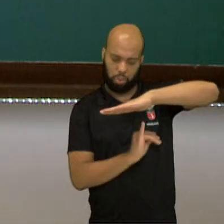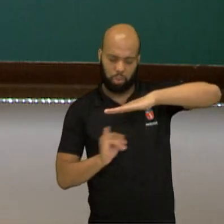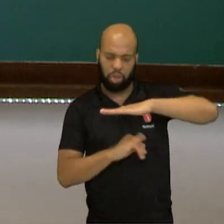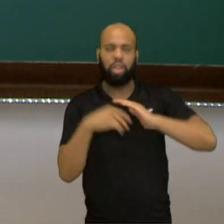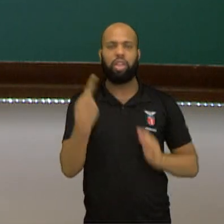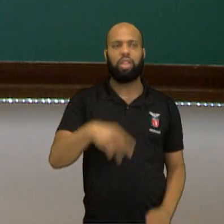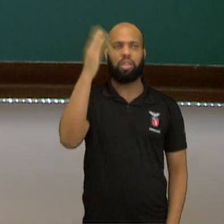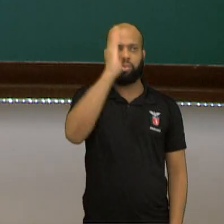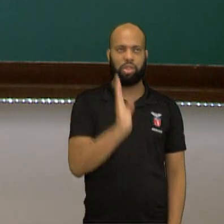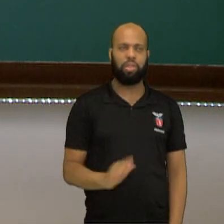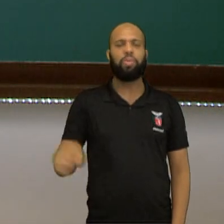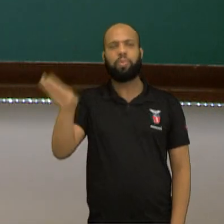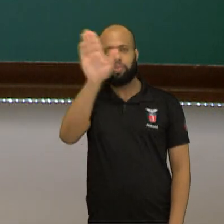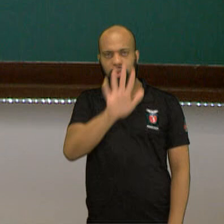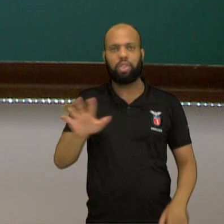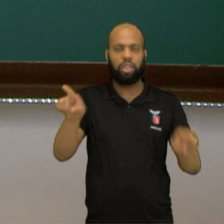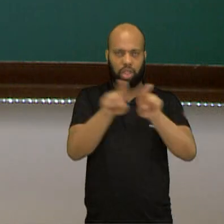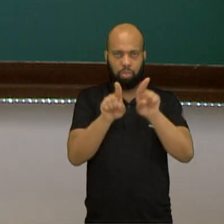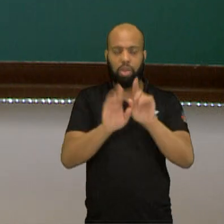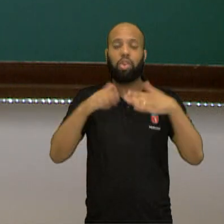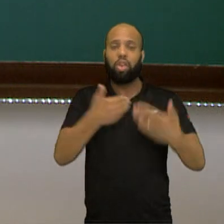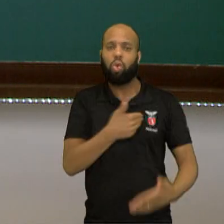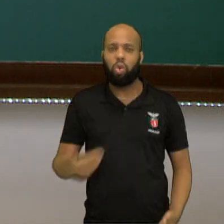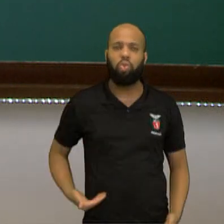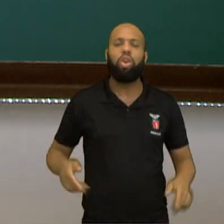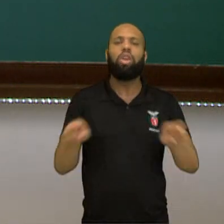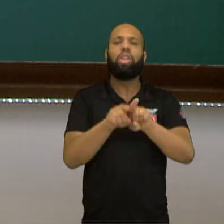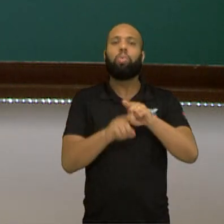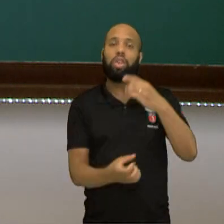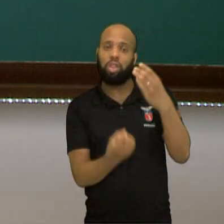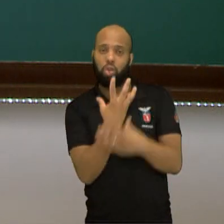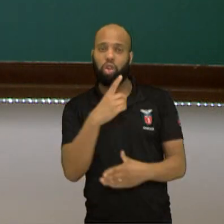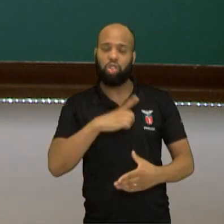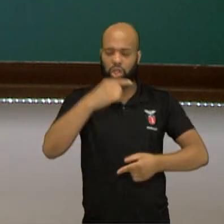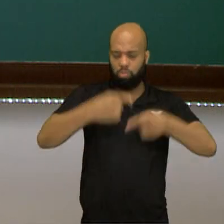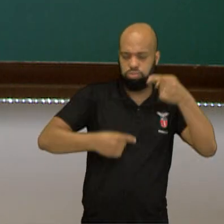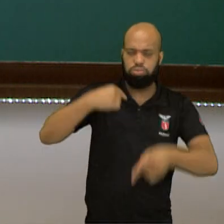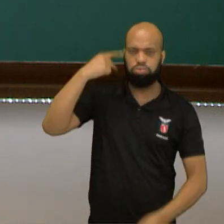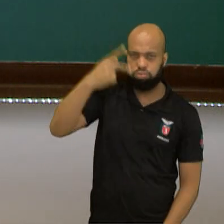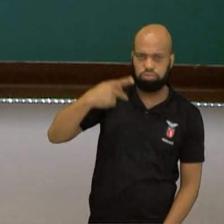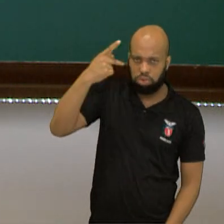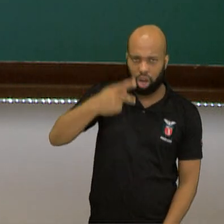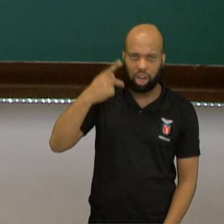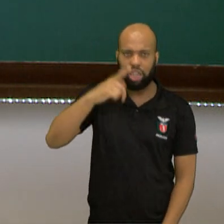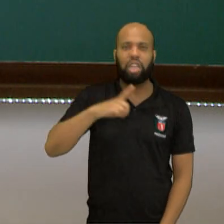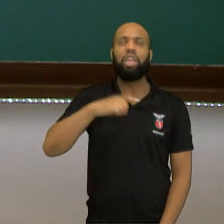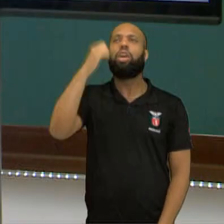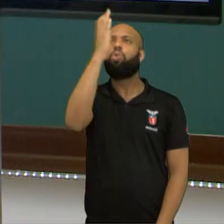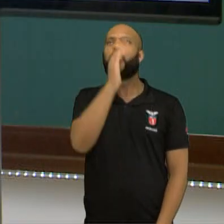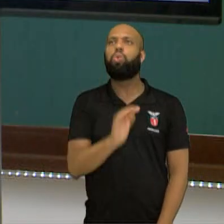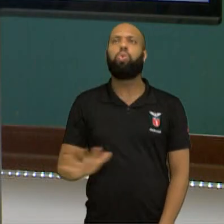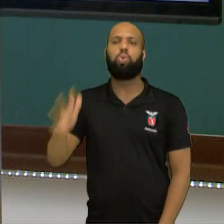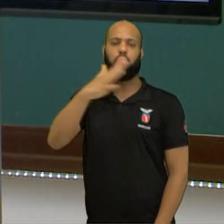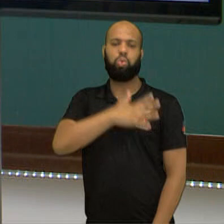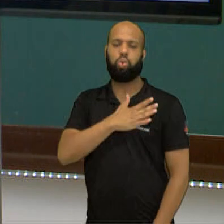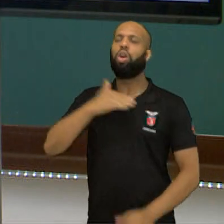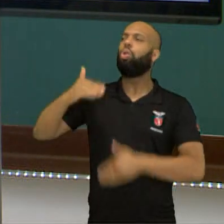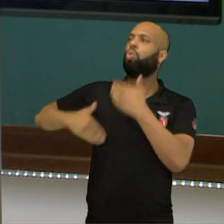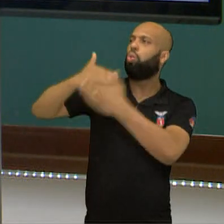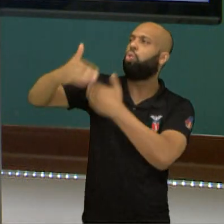Brasil. O governo ainda criou, nessa política de nacional desenvolvimentismo,